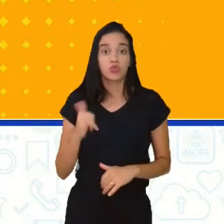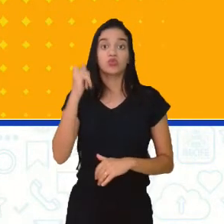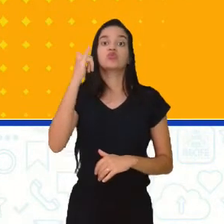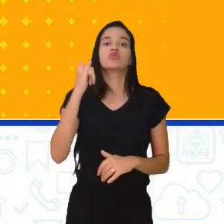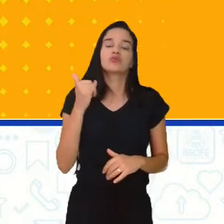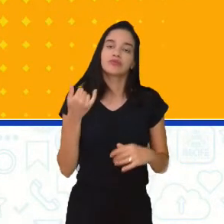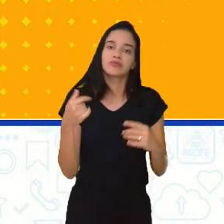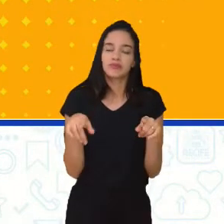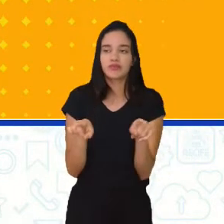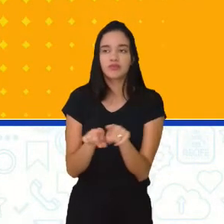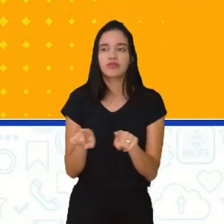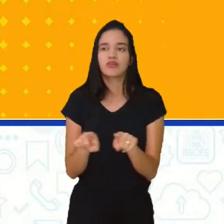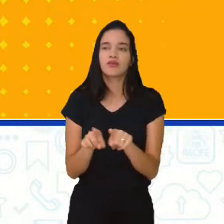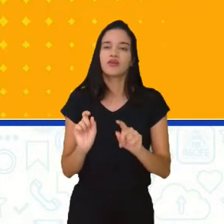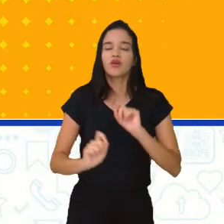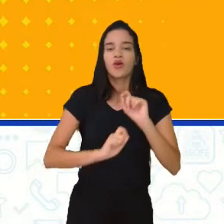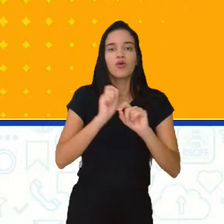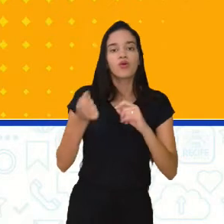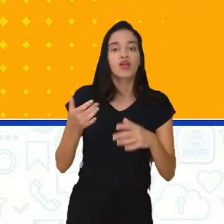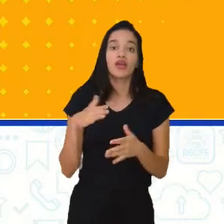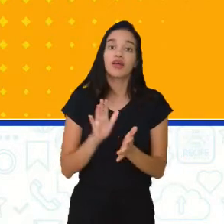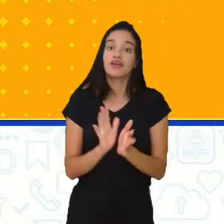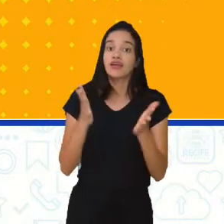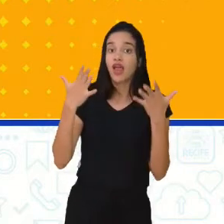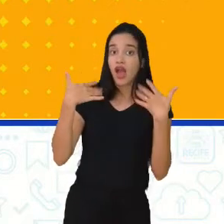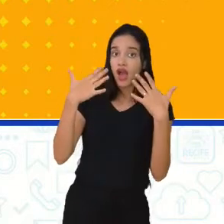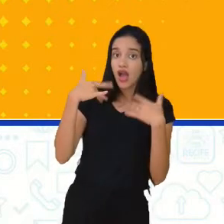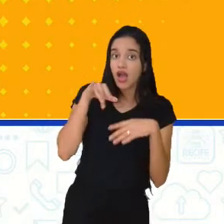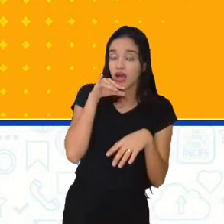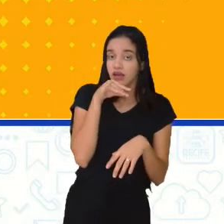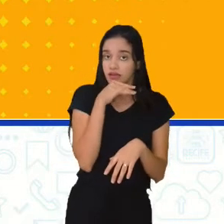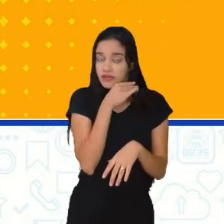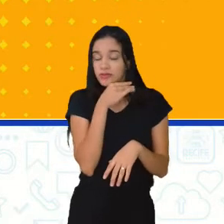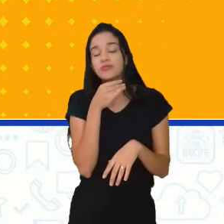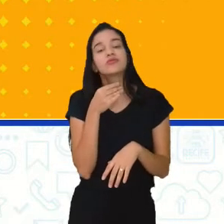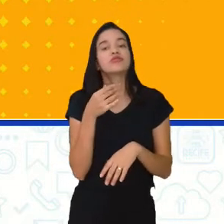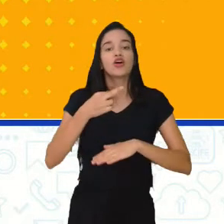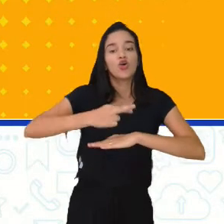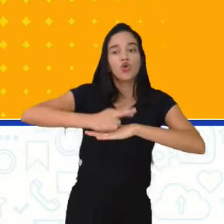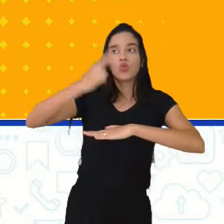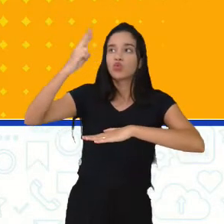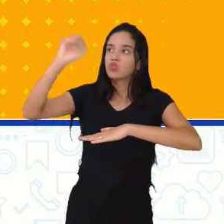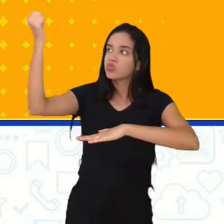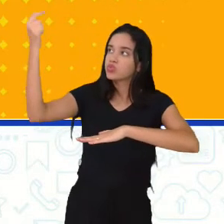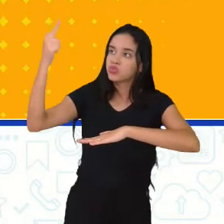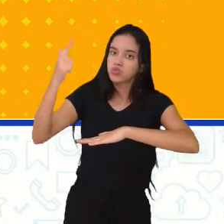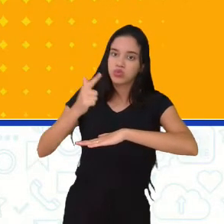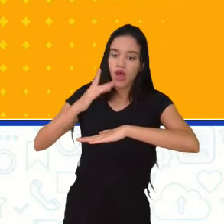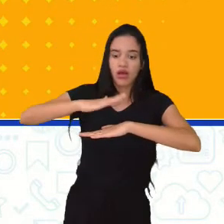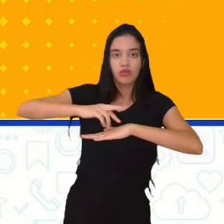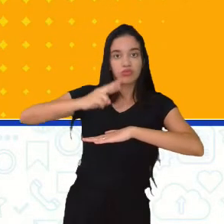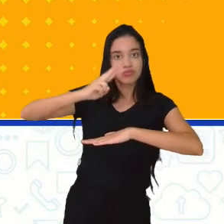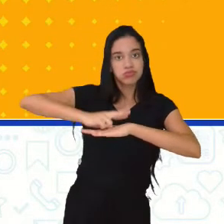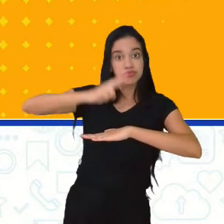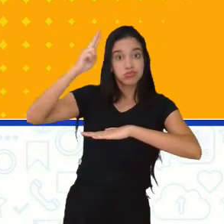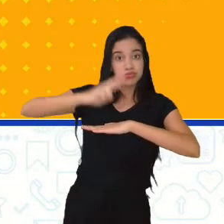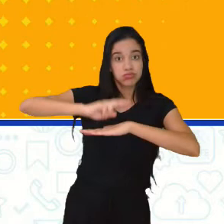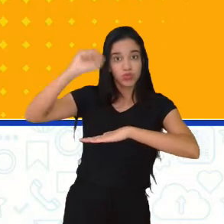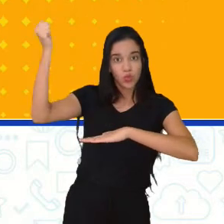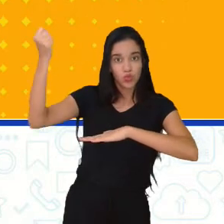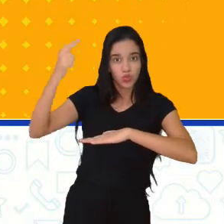eletromagnéticas, chamadas ondas de calor ou calor radiante. E aí a gente está representando a questão do